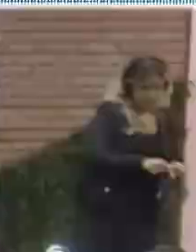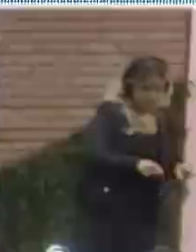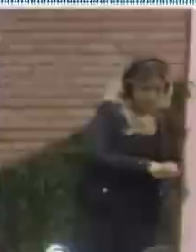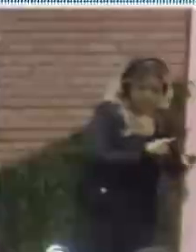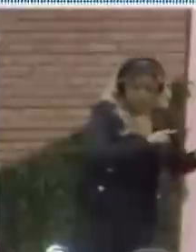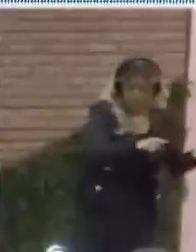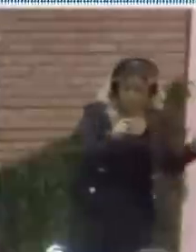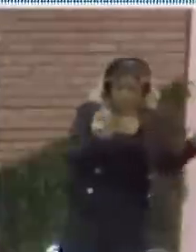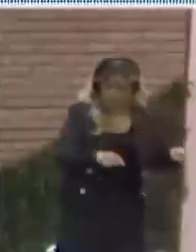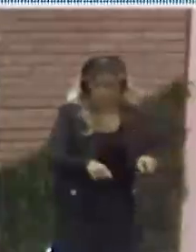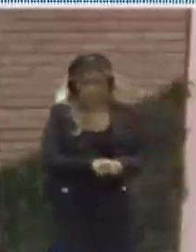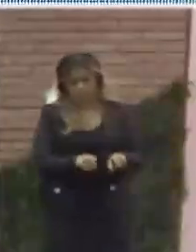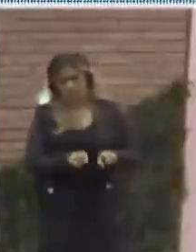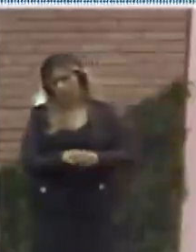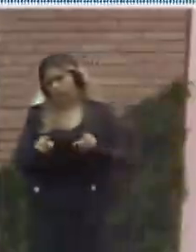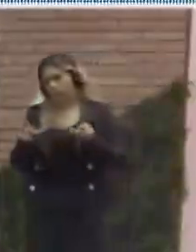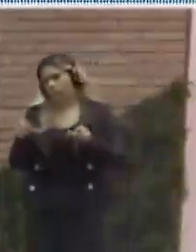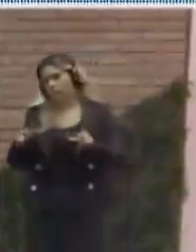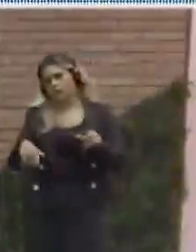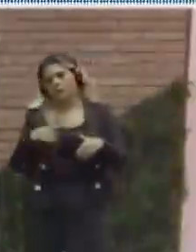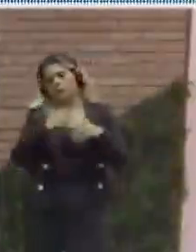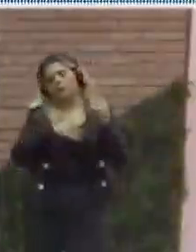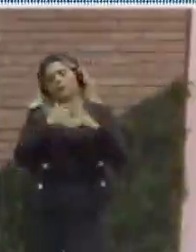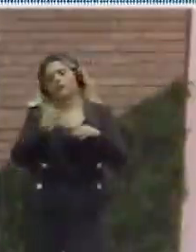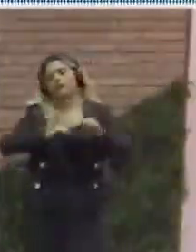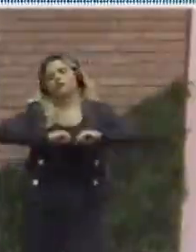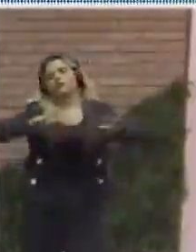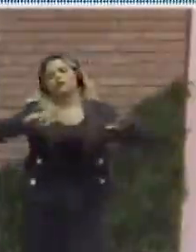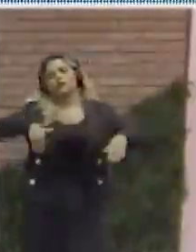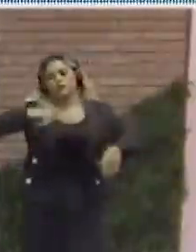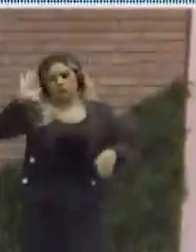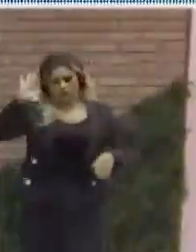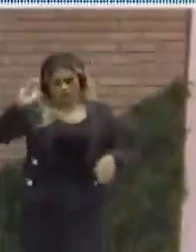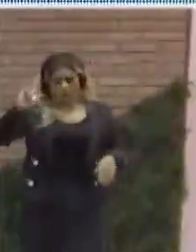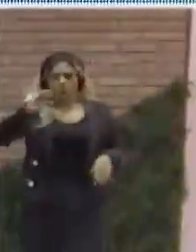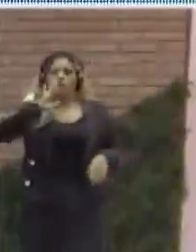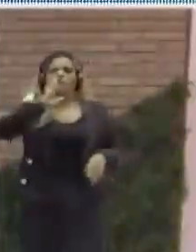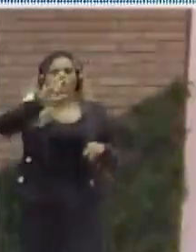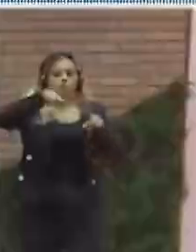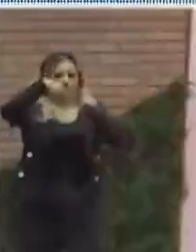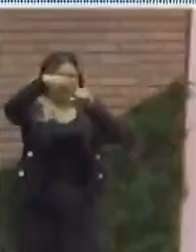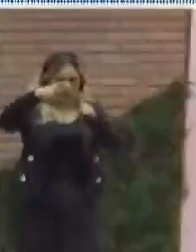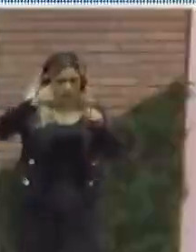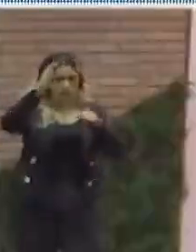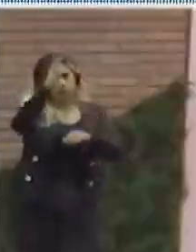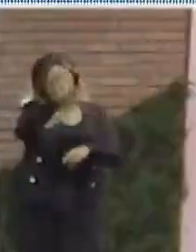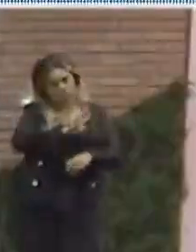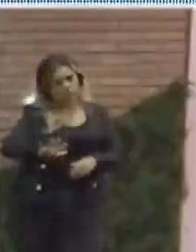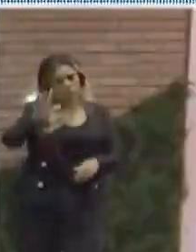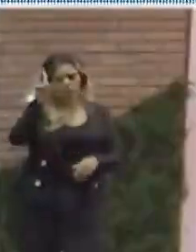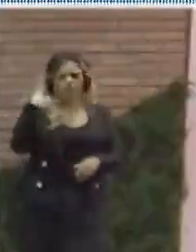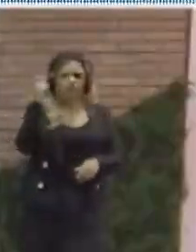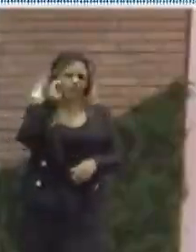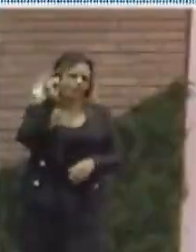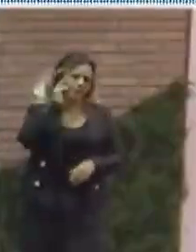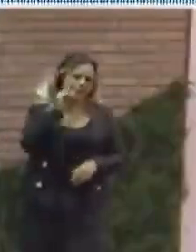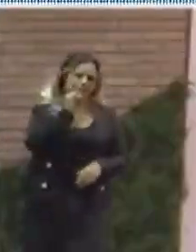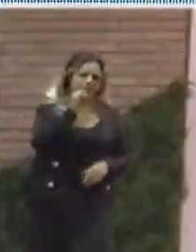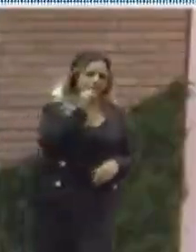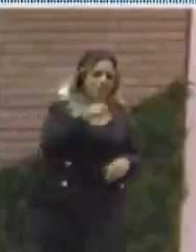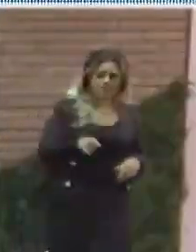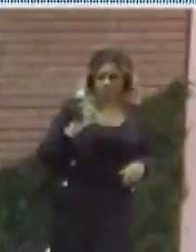se aplica de forma mais abrangente se a gente quiser efetivamente ter resultado, né? No Brasil, a nossa cultura é assim,